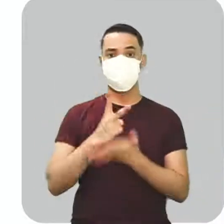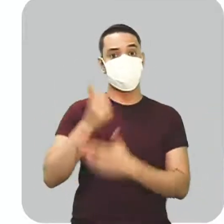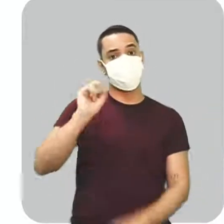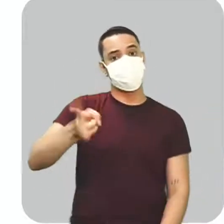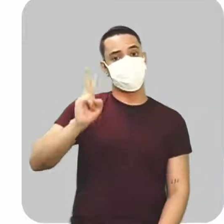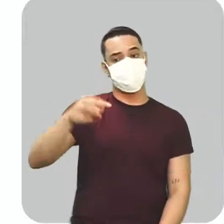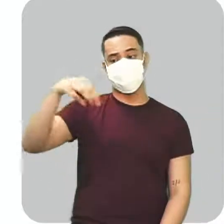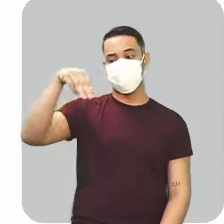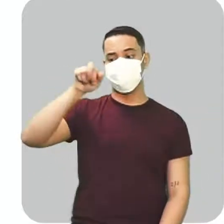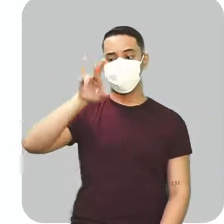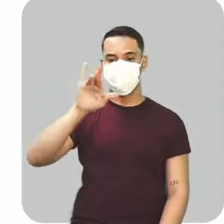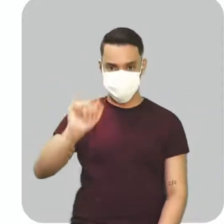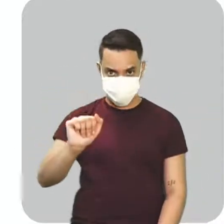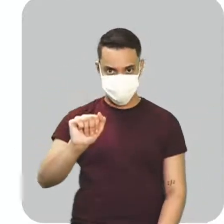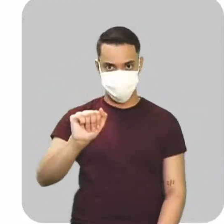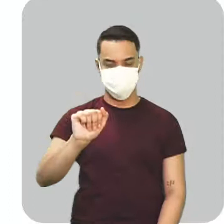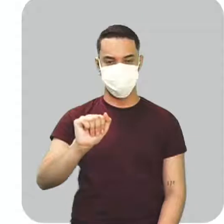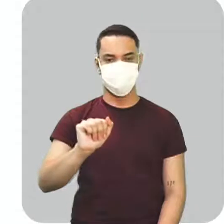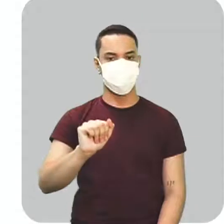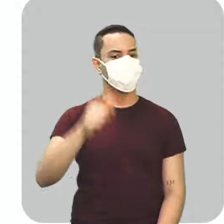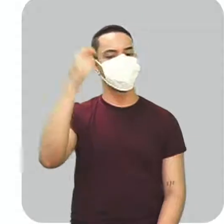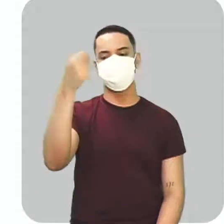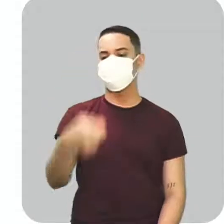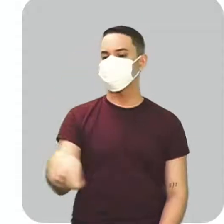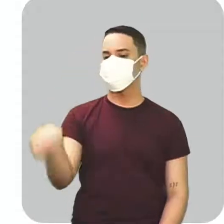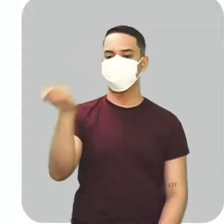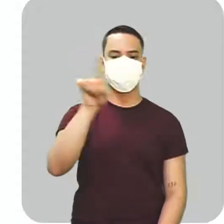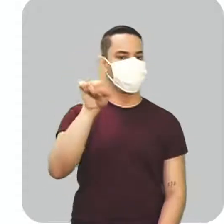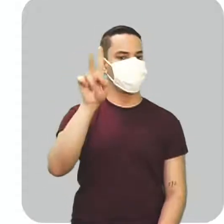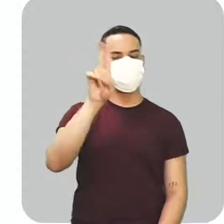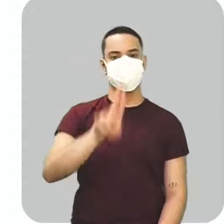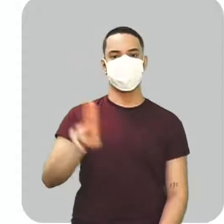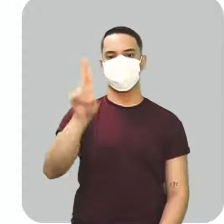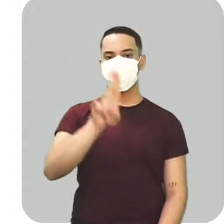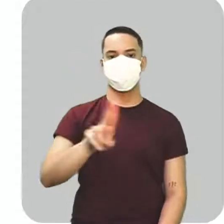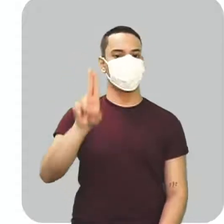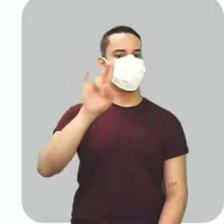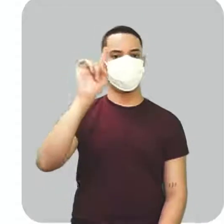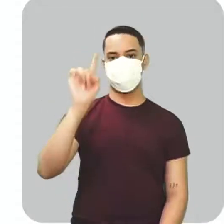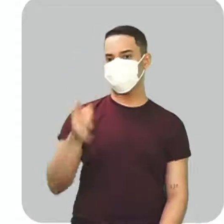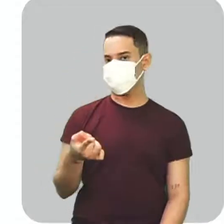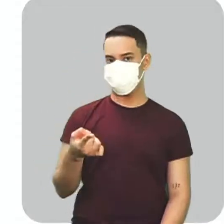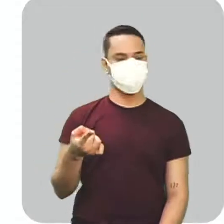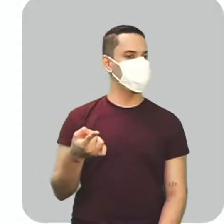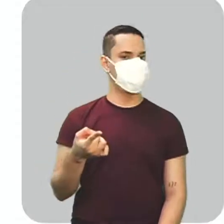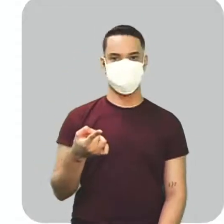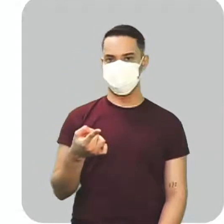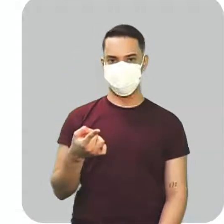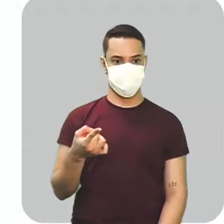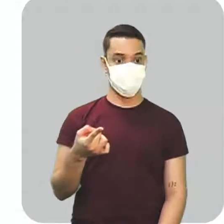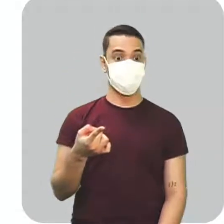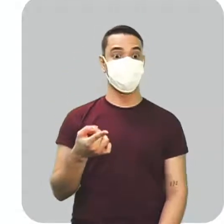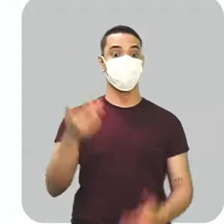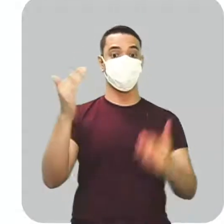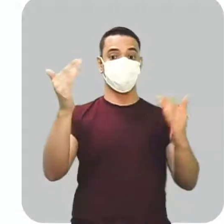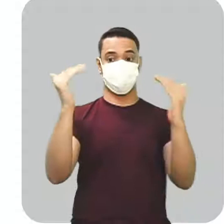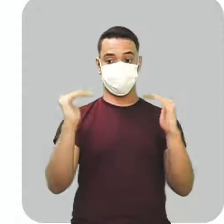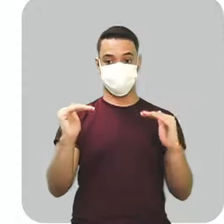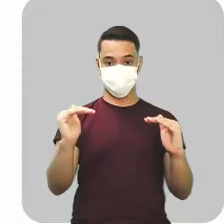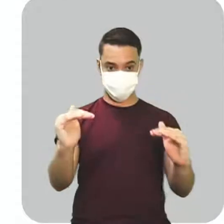tá certo? Ó, não precisa usar vírgula, tá bom? Agora